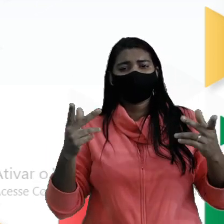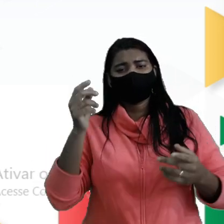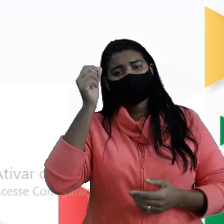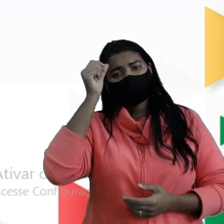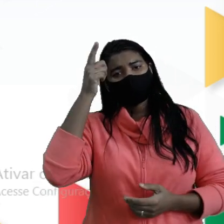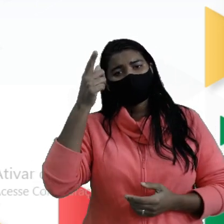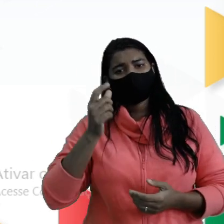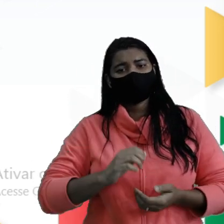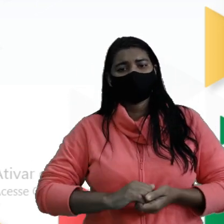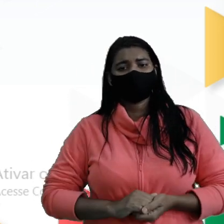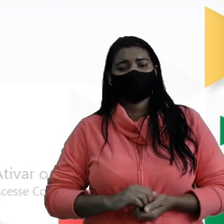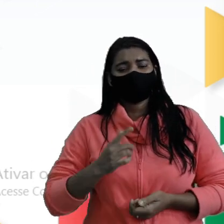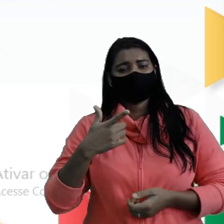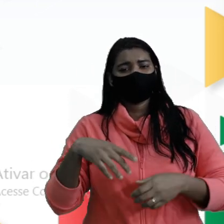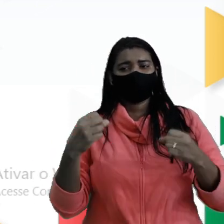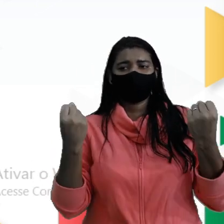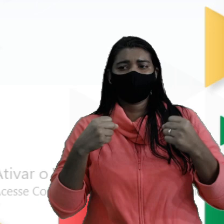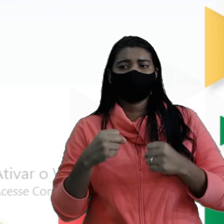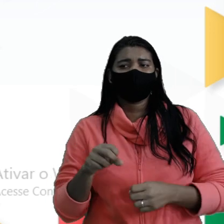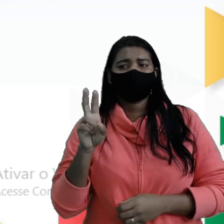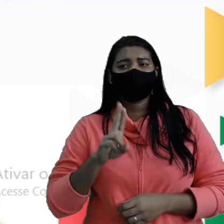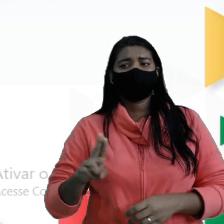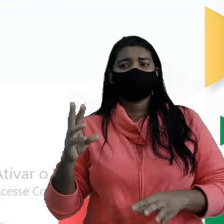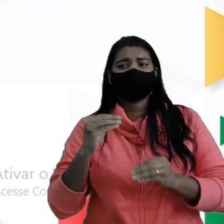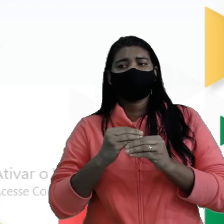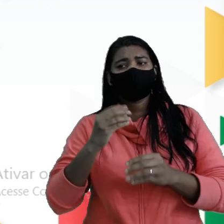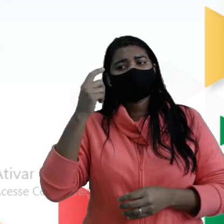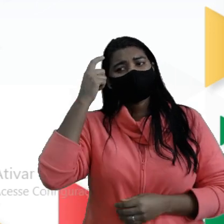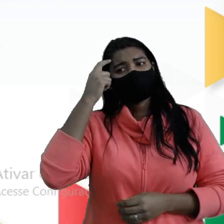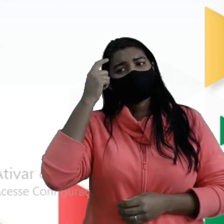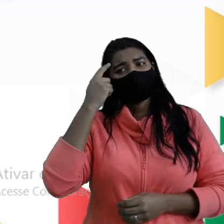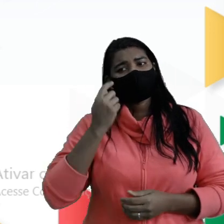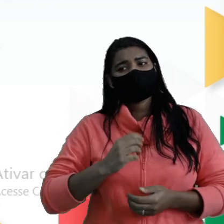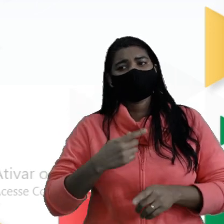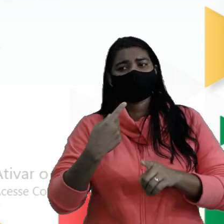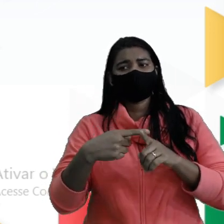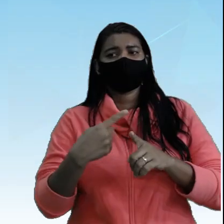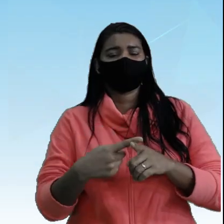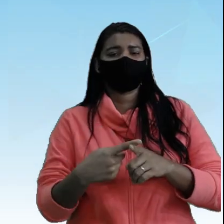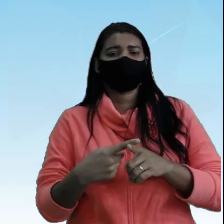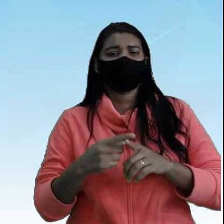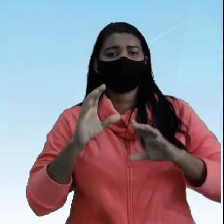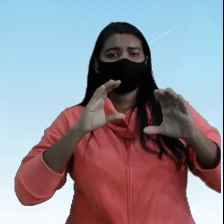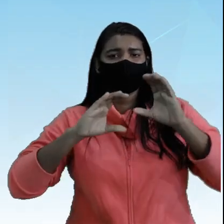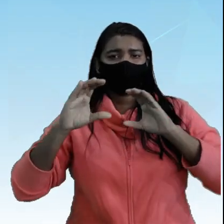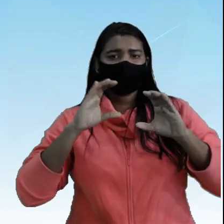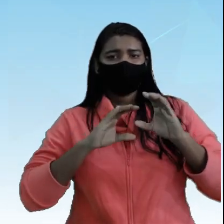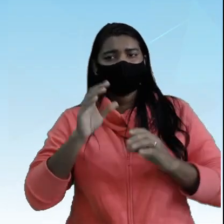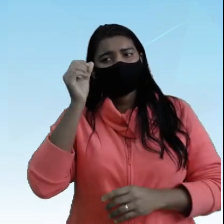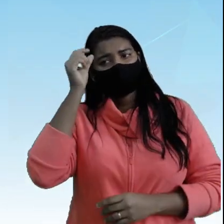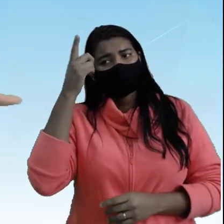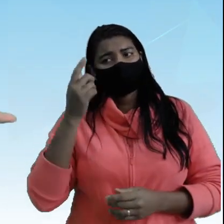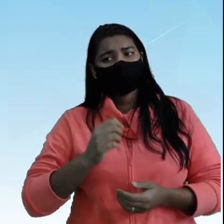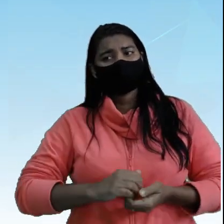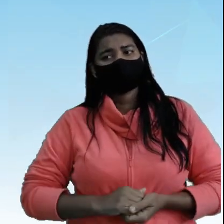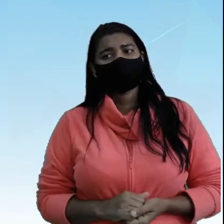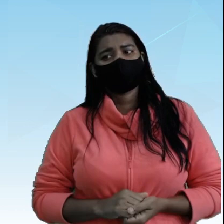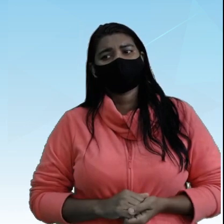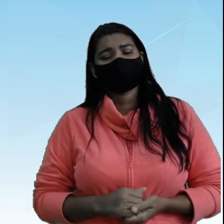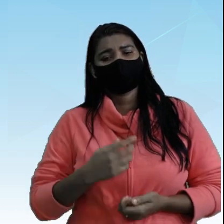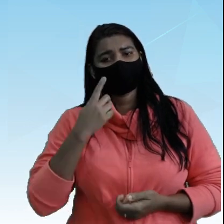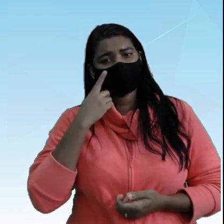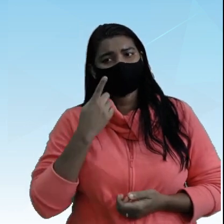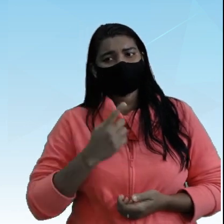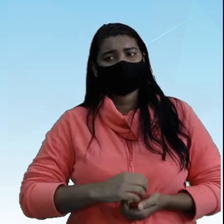ideia. Não há necessidade de dizer, o personagem está pensando, porque o balão já comunica essa ideia. Viram? Então é